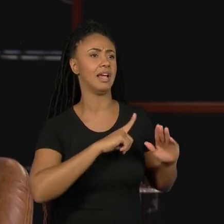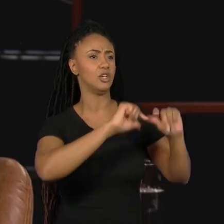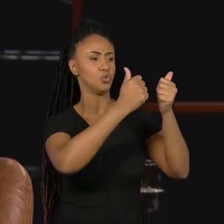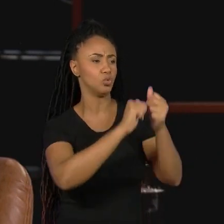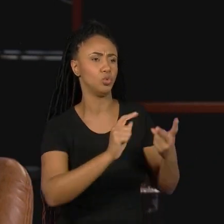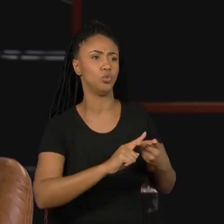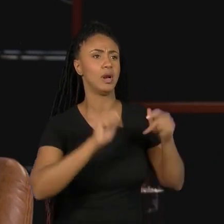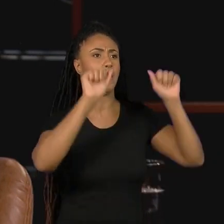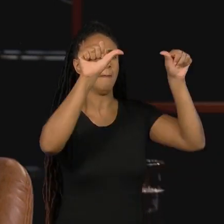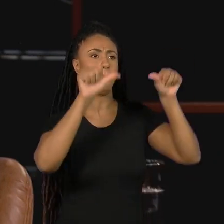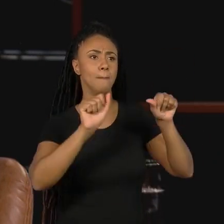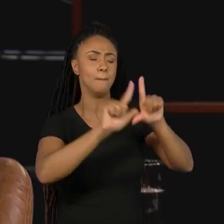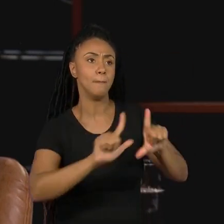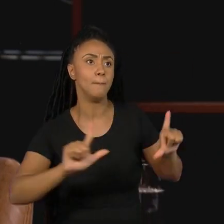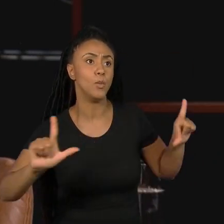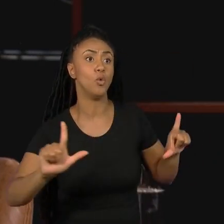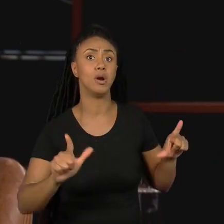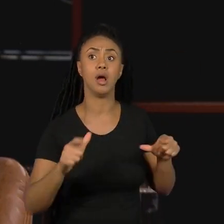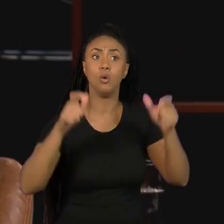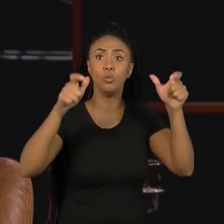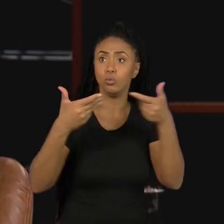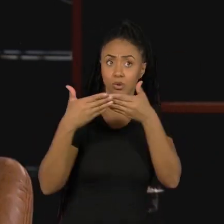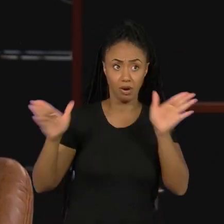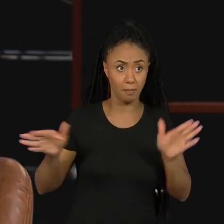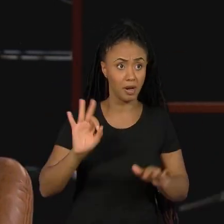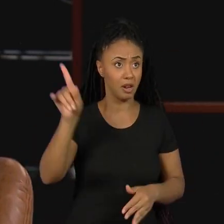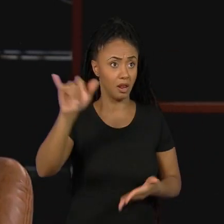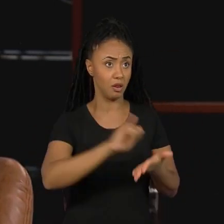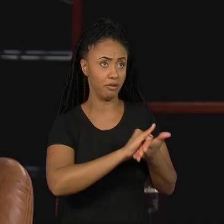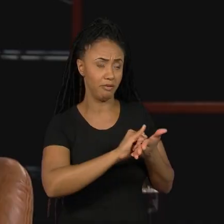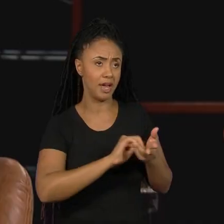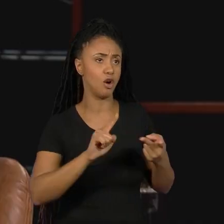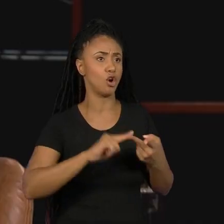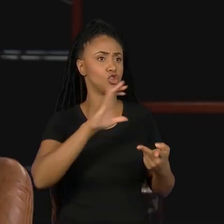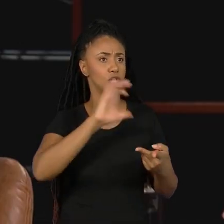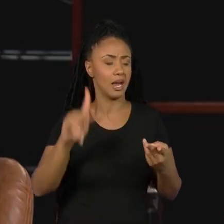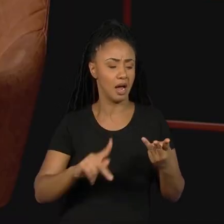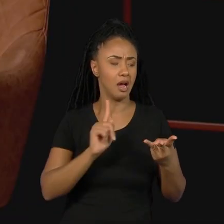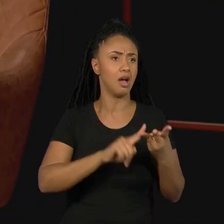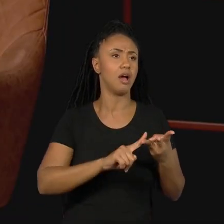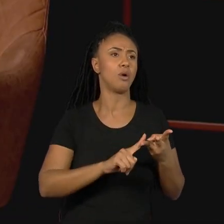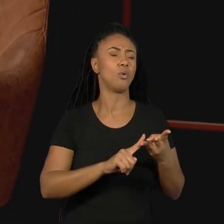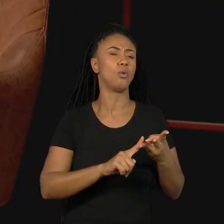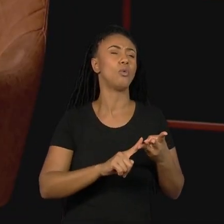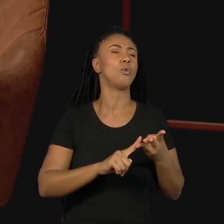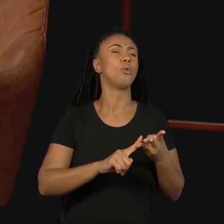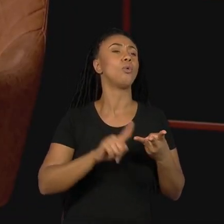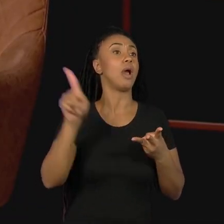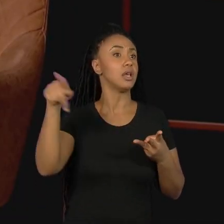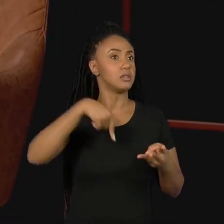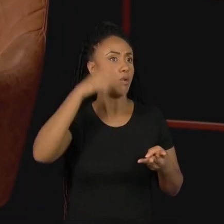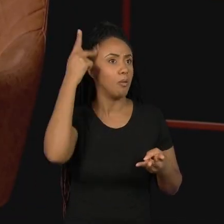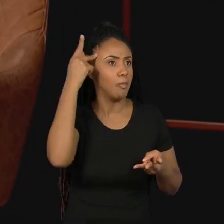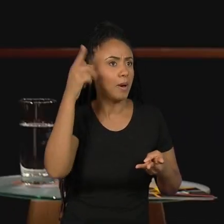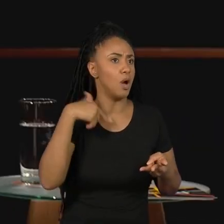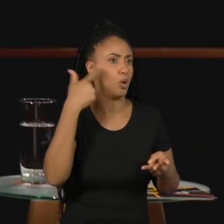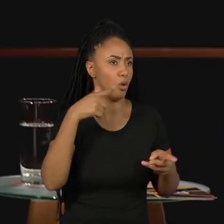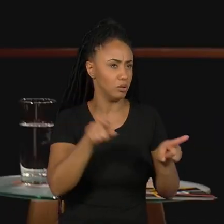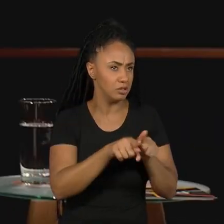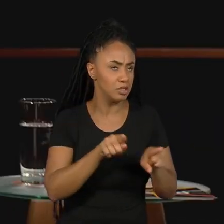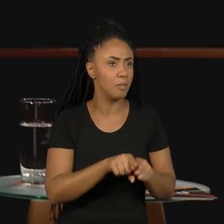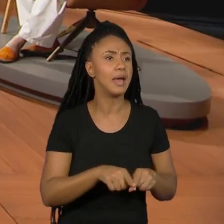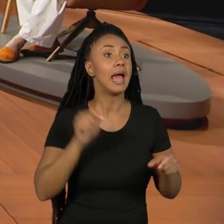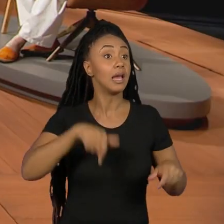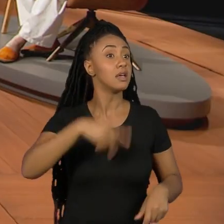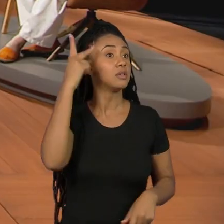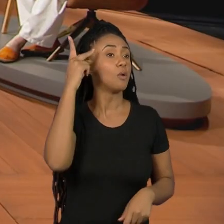murais, instalações em espaços públicos também, em Nova York, Chicago, Londres. E aqui em São Paulo, um dos seus trabalhos mais conhecidos